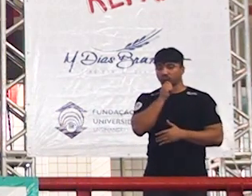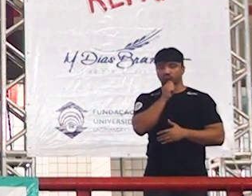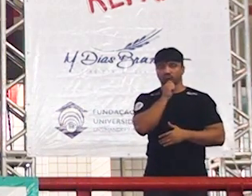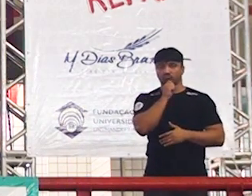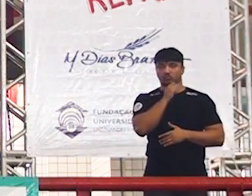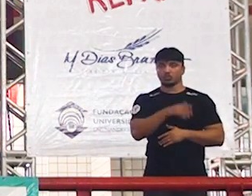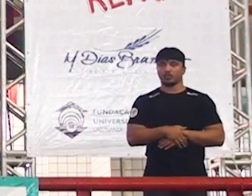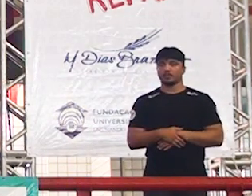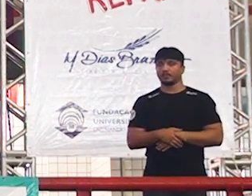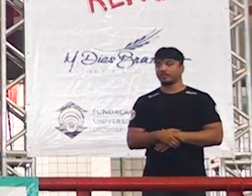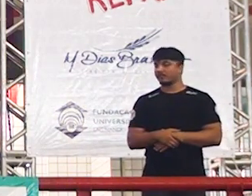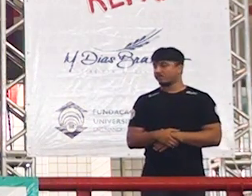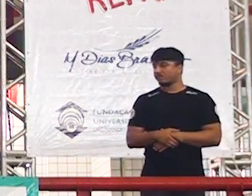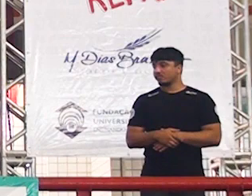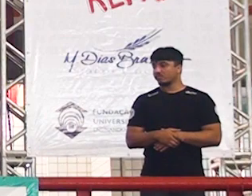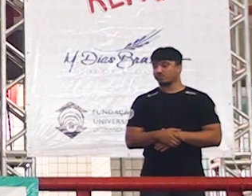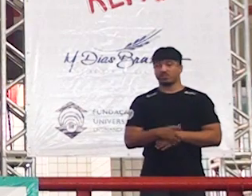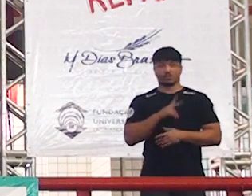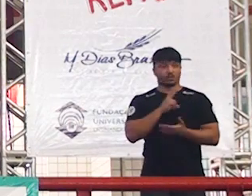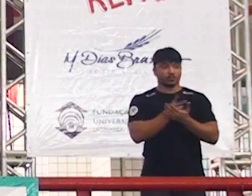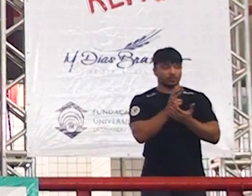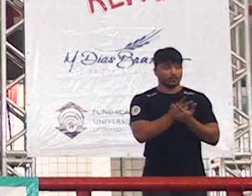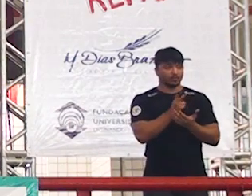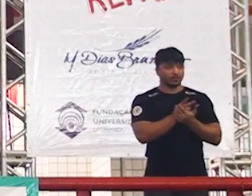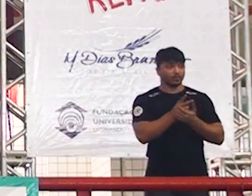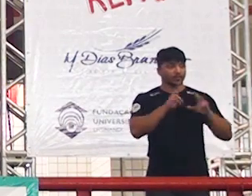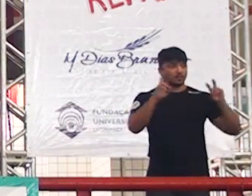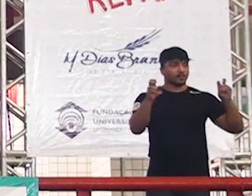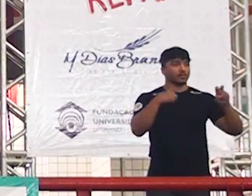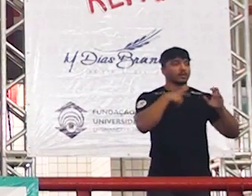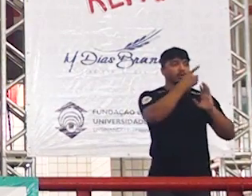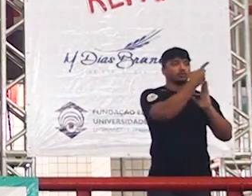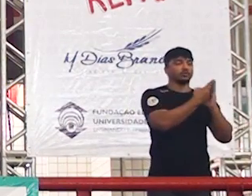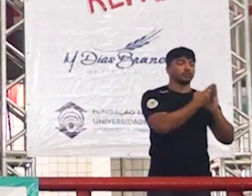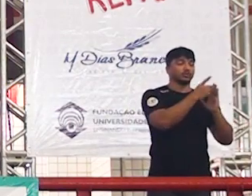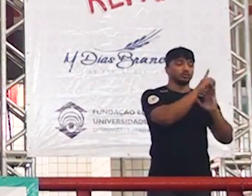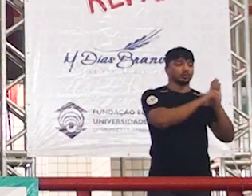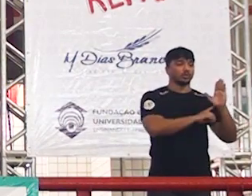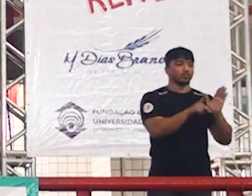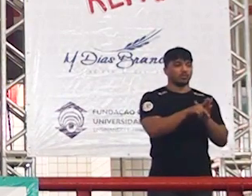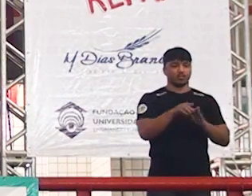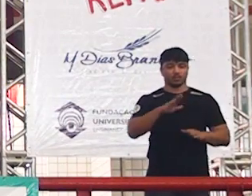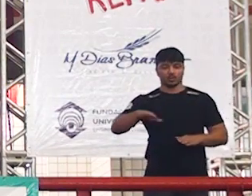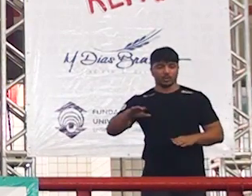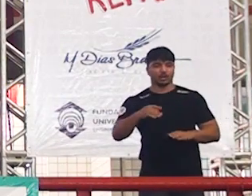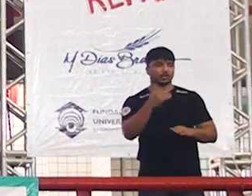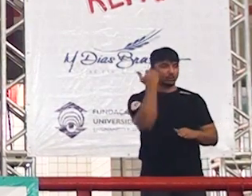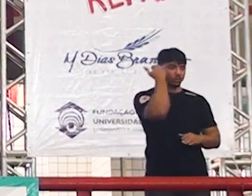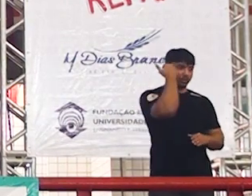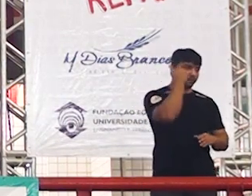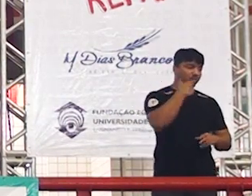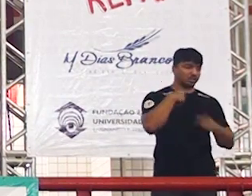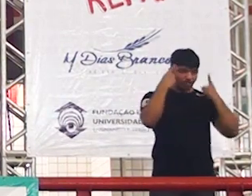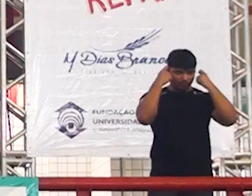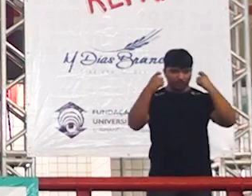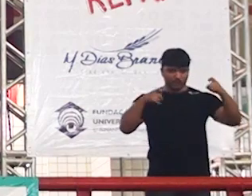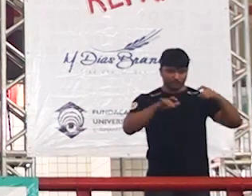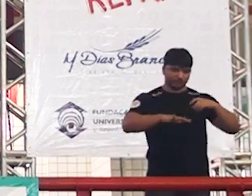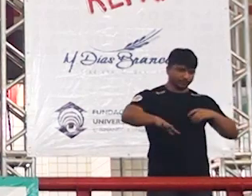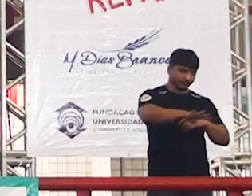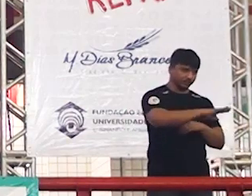Aí puxa uma setinha aí. Toda vez que você for falar de direitos da criança, do adolescente, violência envolvendo criança e